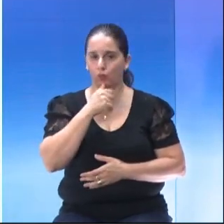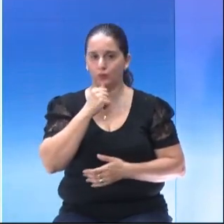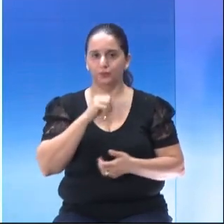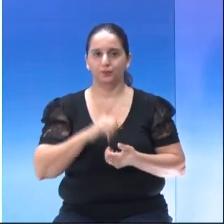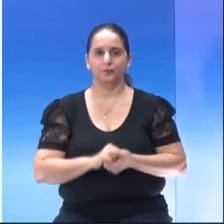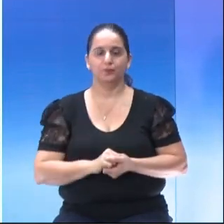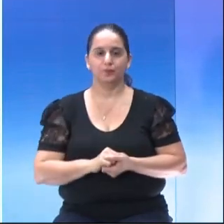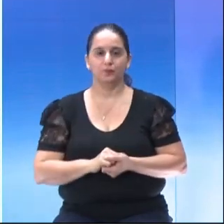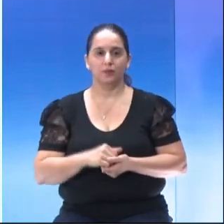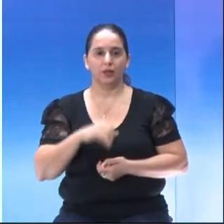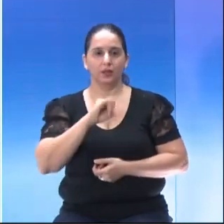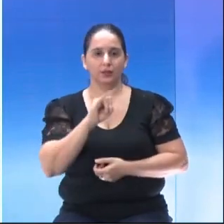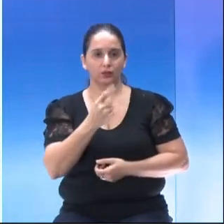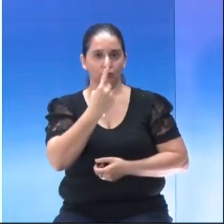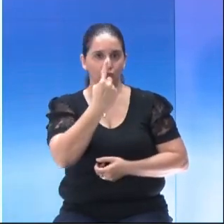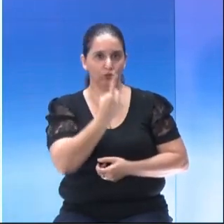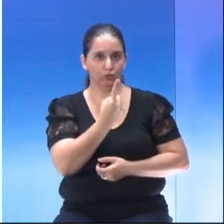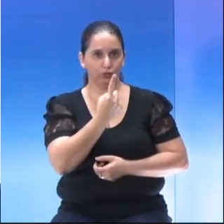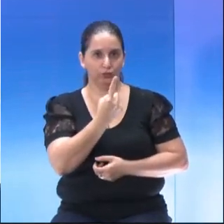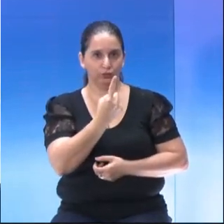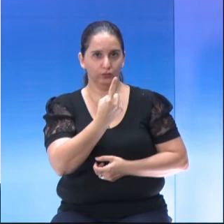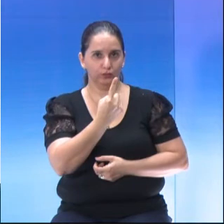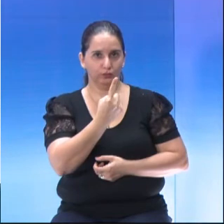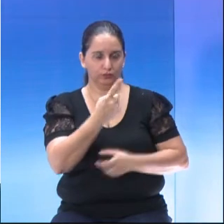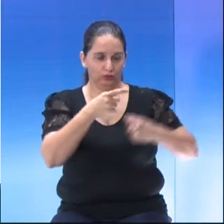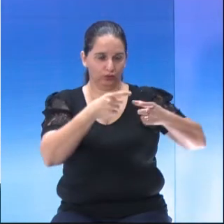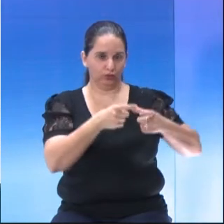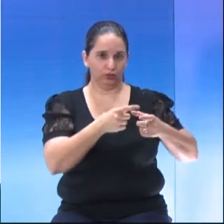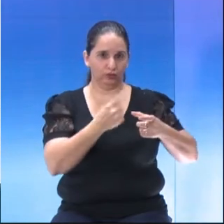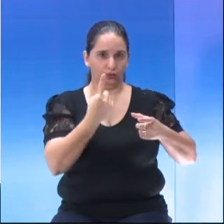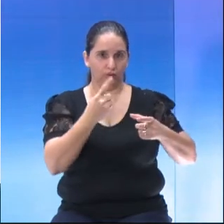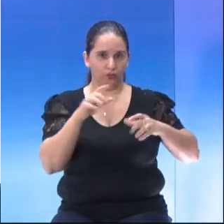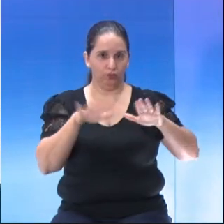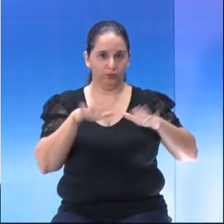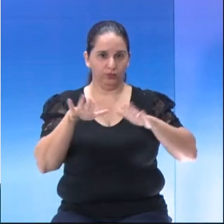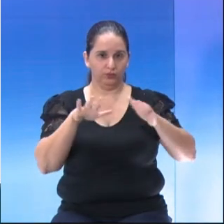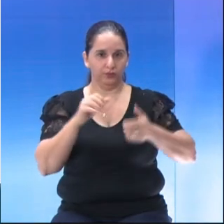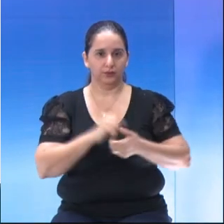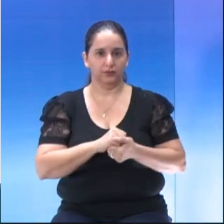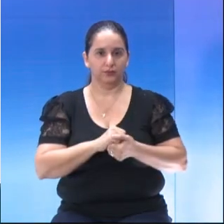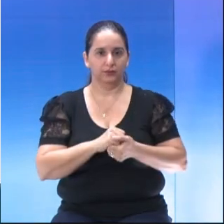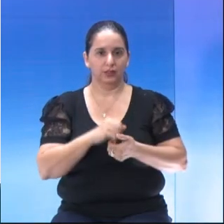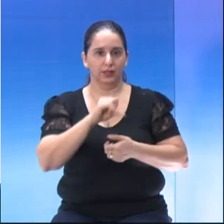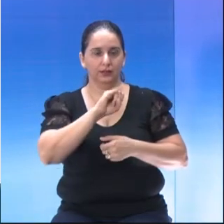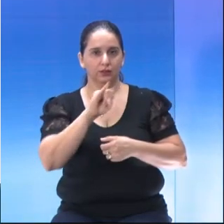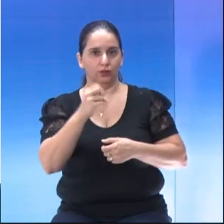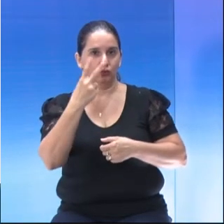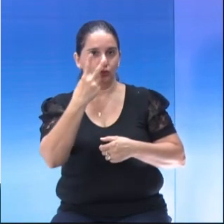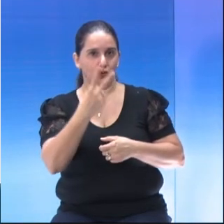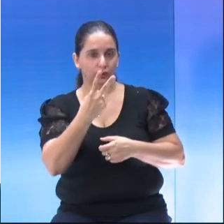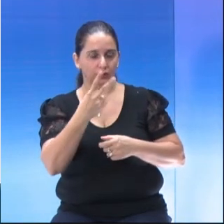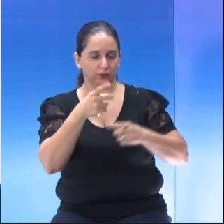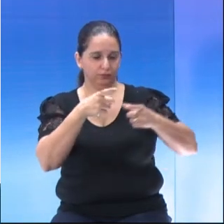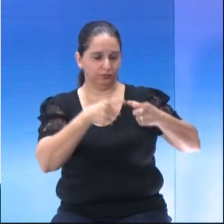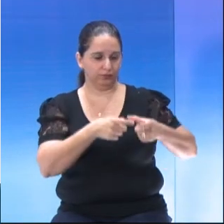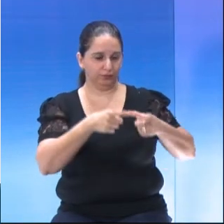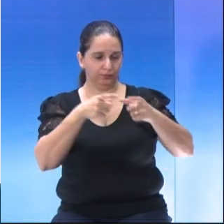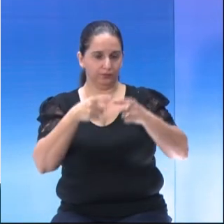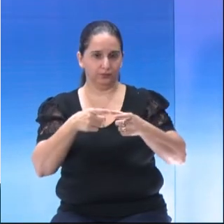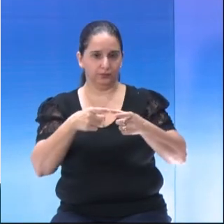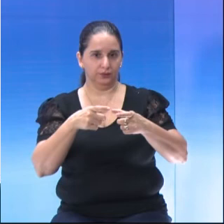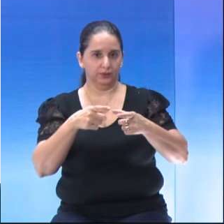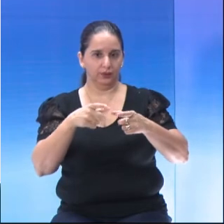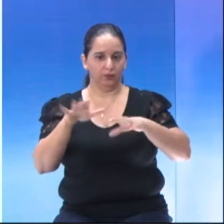um jogo bem demorado. Ele diz o seguinte, se eu tenho um disco, né, eu só tenho um movimento. Se eu tenho